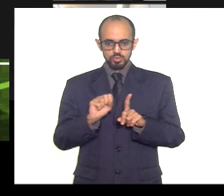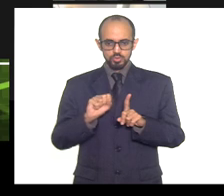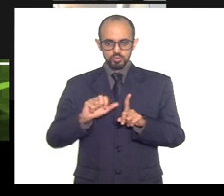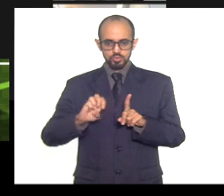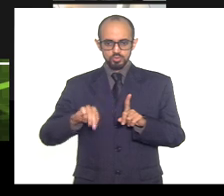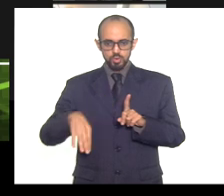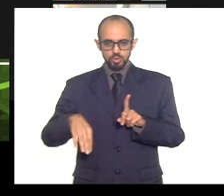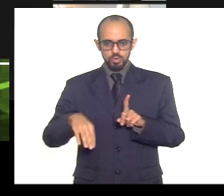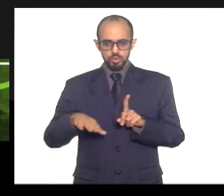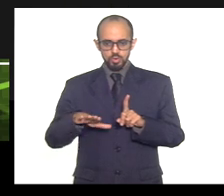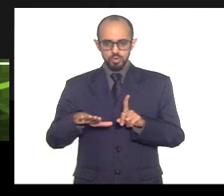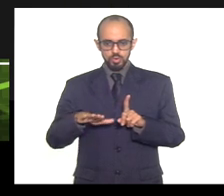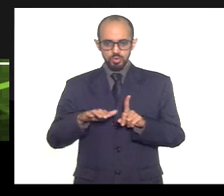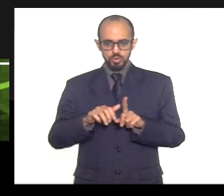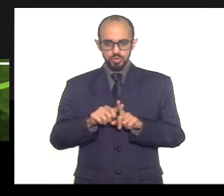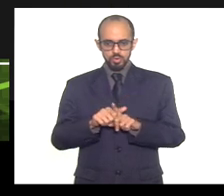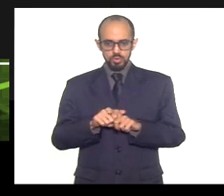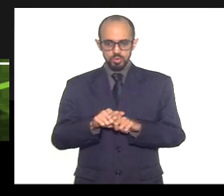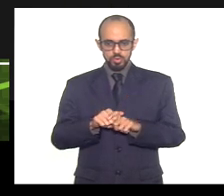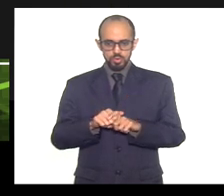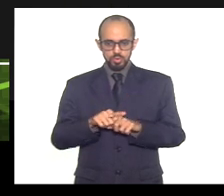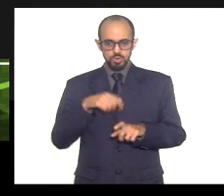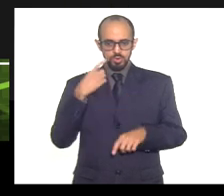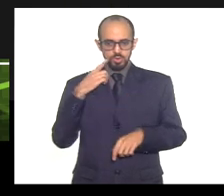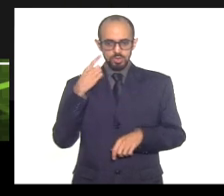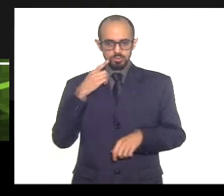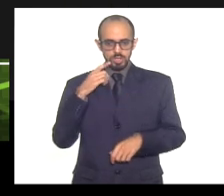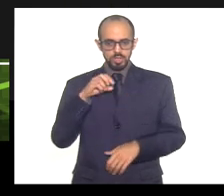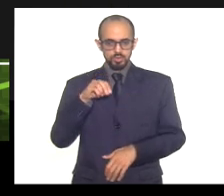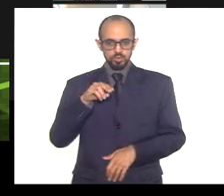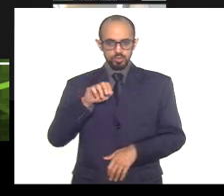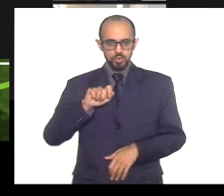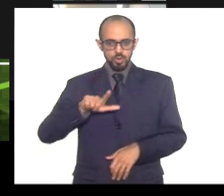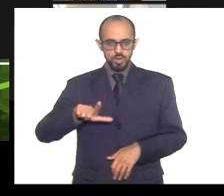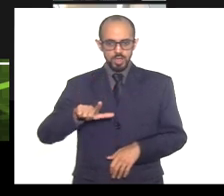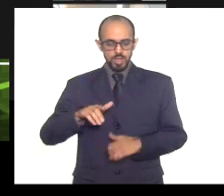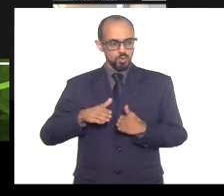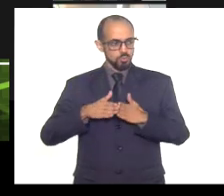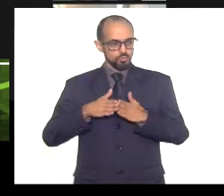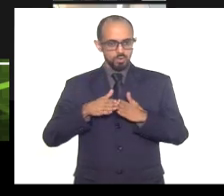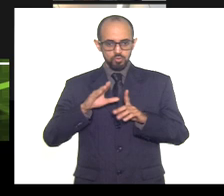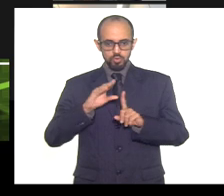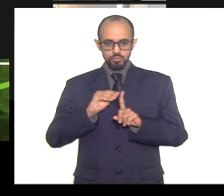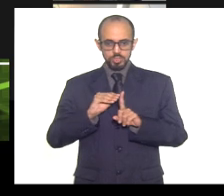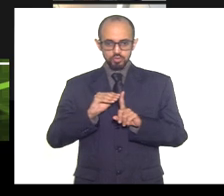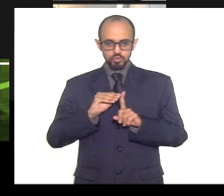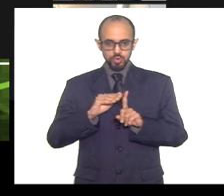Não, eu estou falando. Deputado Noel de Carvalho, fecha seu som, por favor.